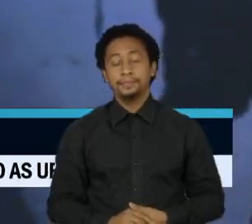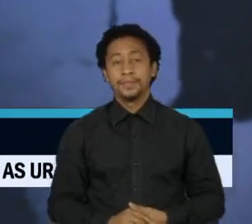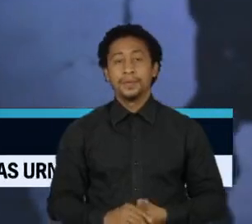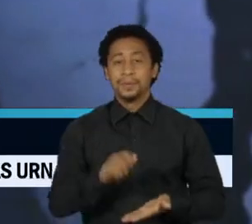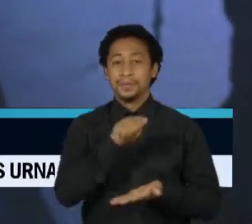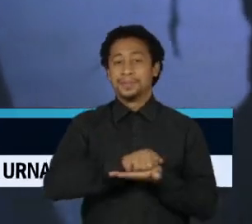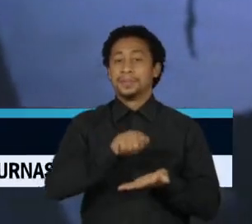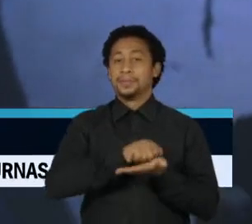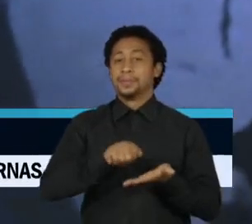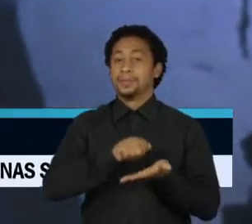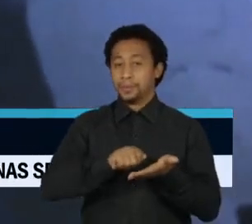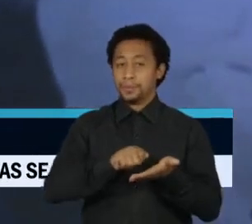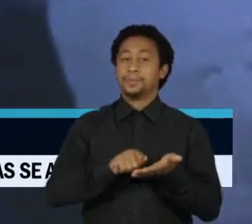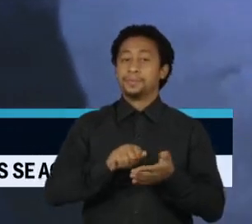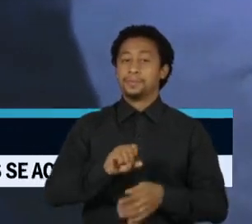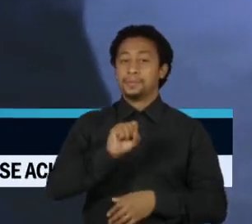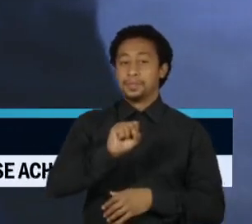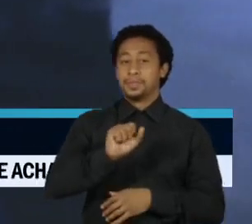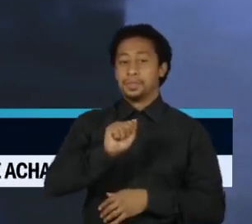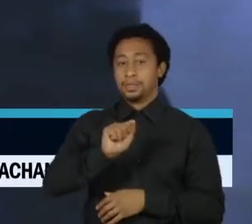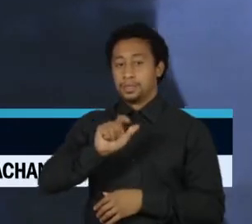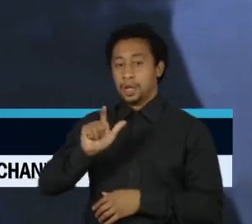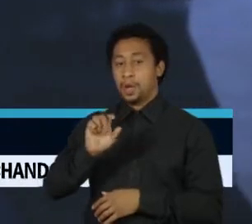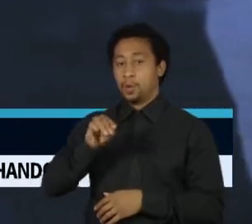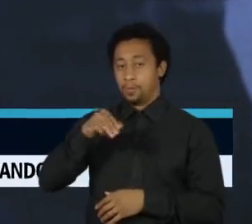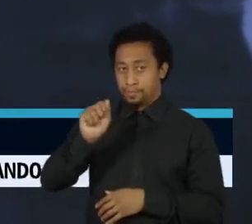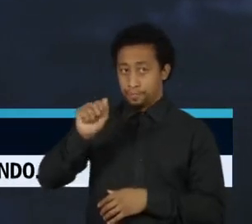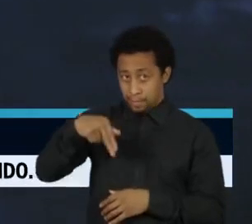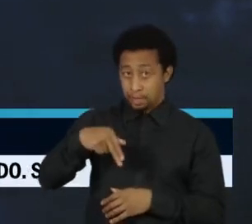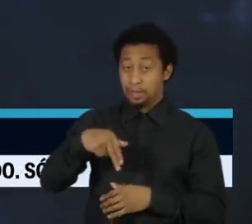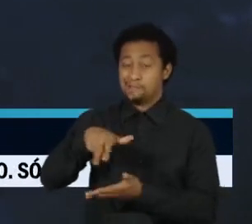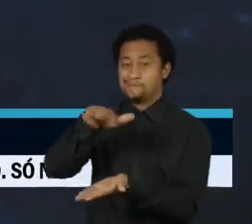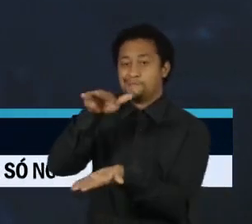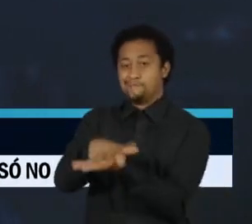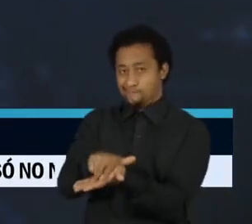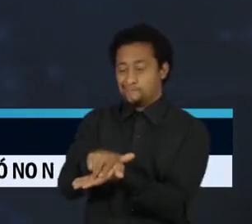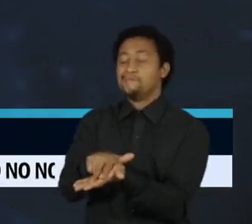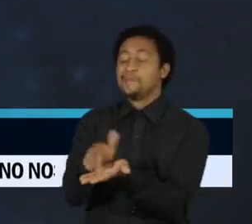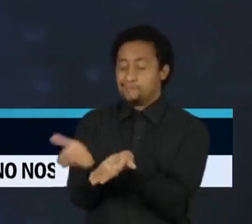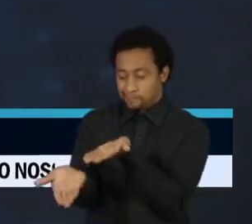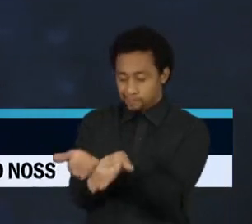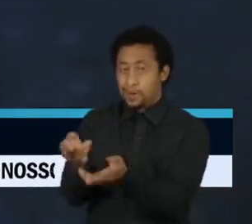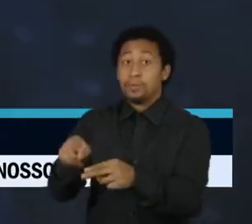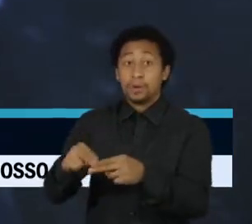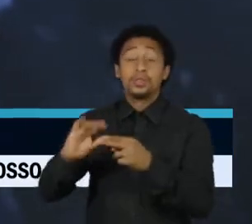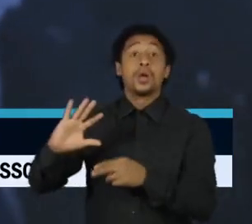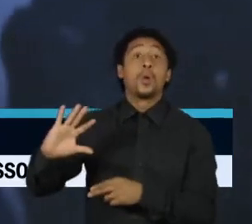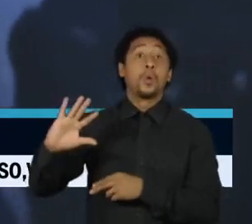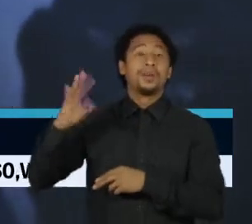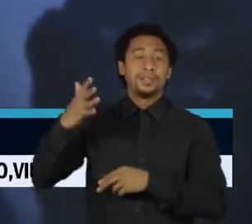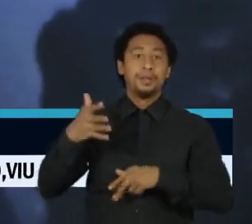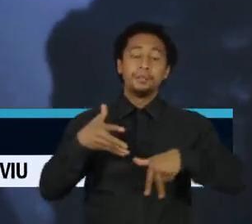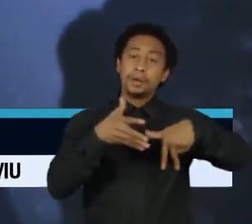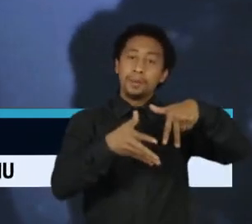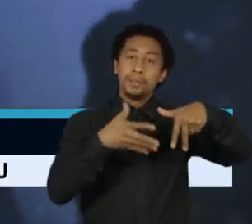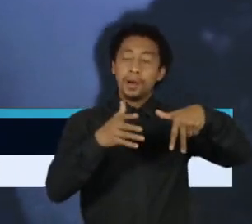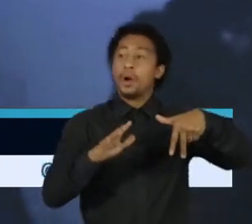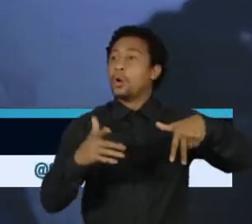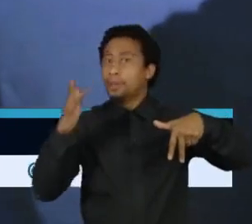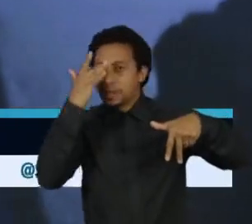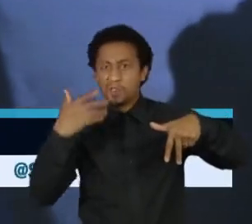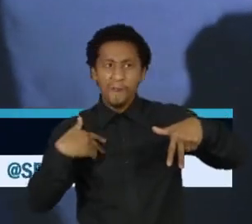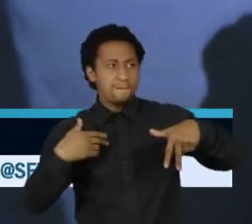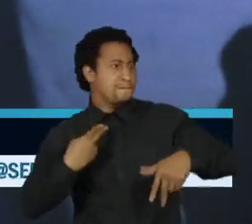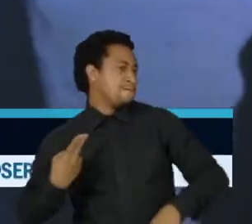o salão gostem está em estado grave depois de passar por uma cirurgia de emergência segundo seu agente o escritor respira por aparelhos